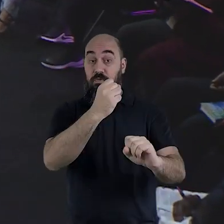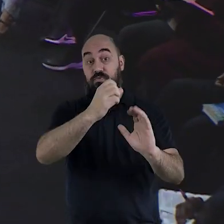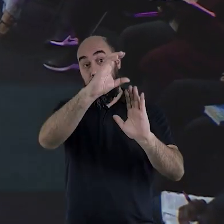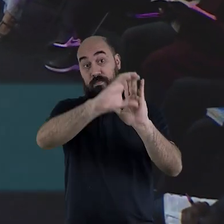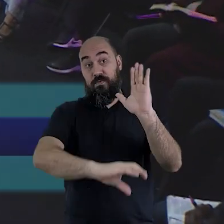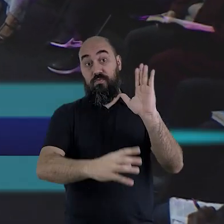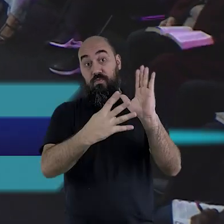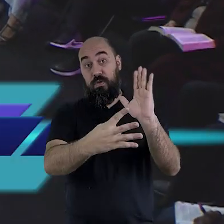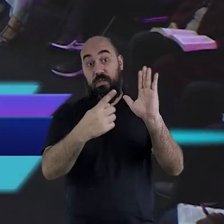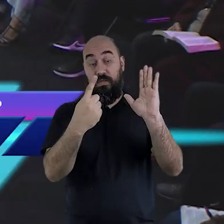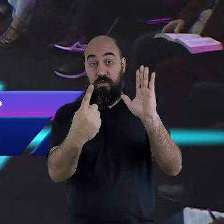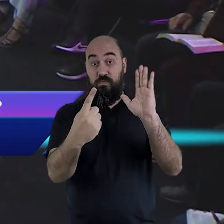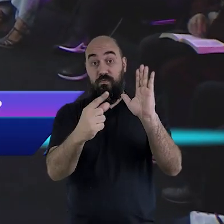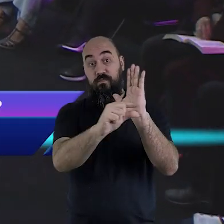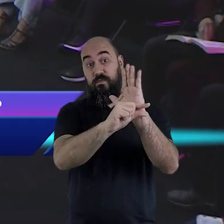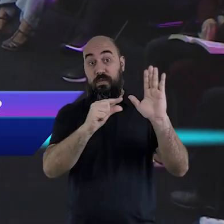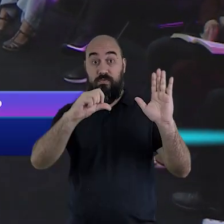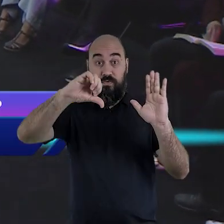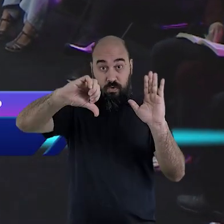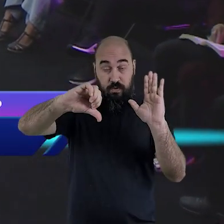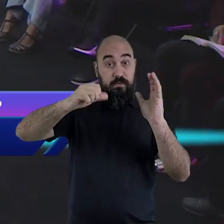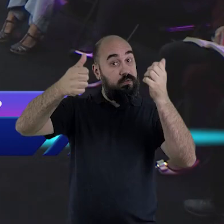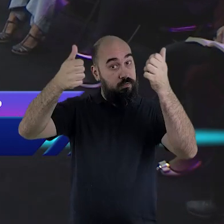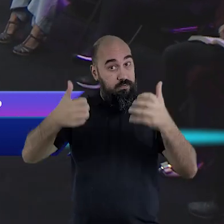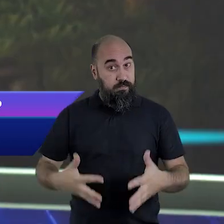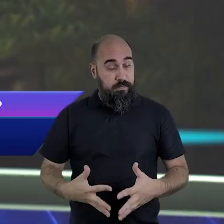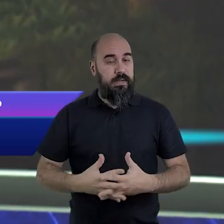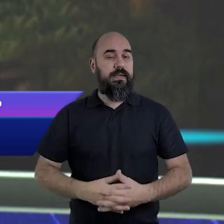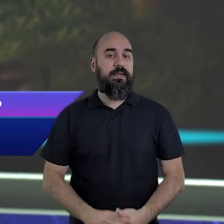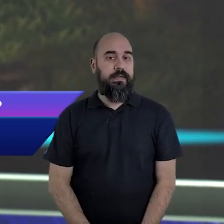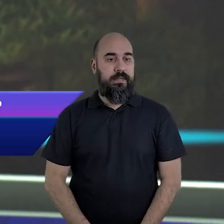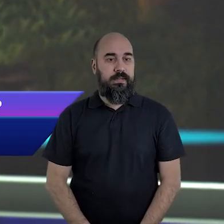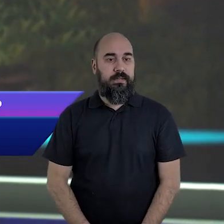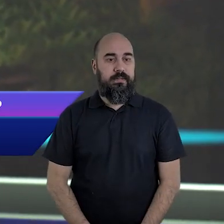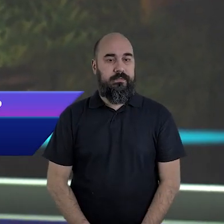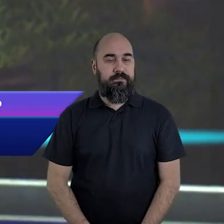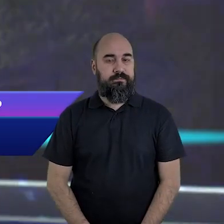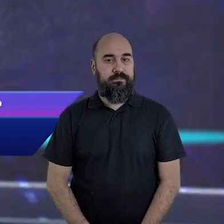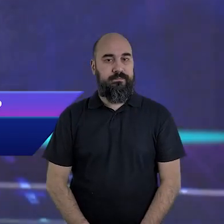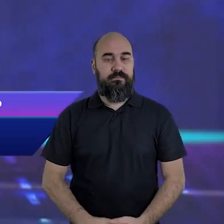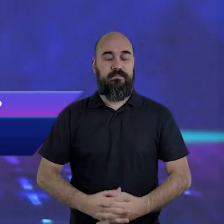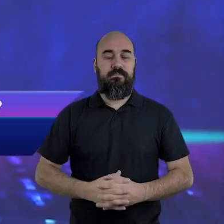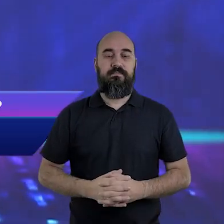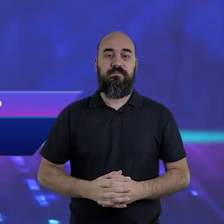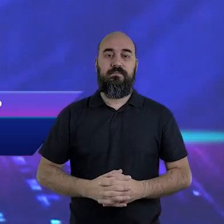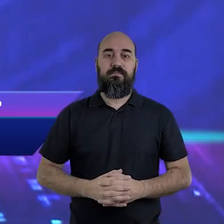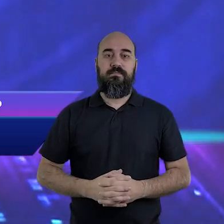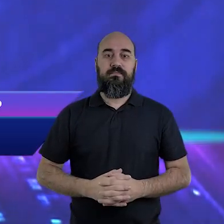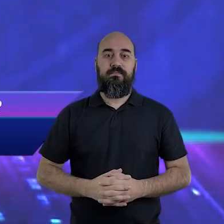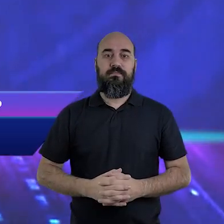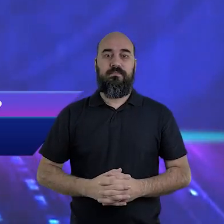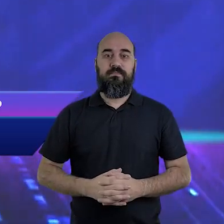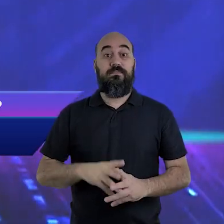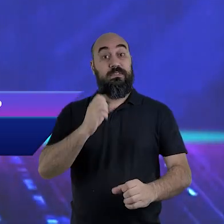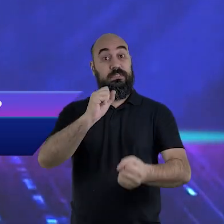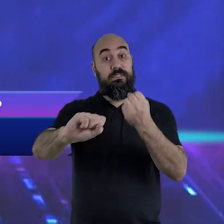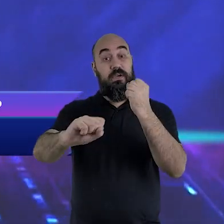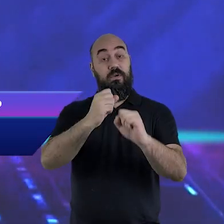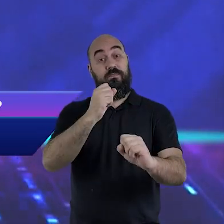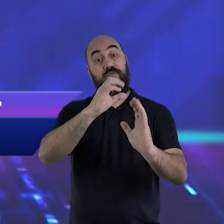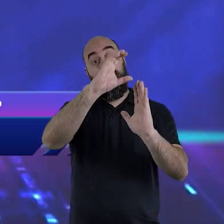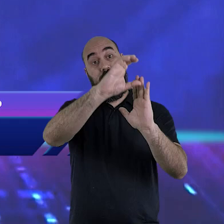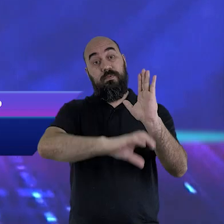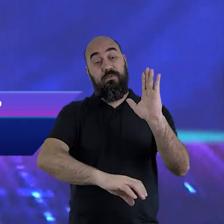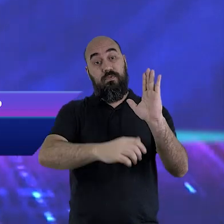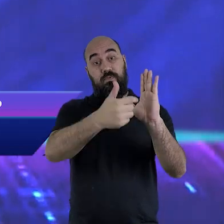encontramos exatamente essa indicação. Salmo 41. E vamos ler